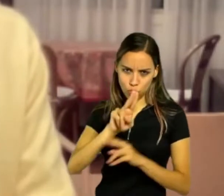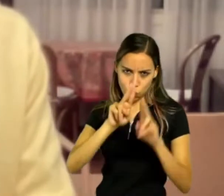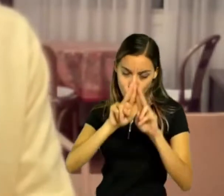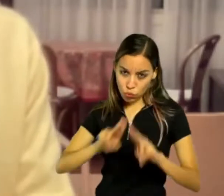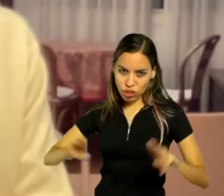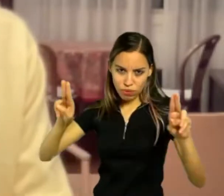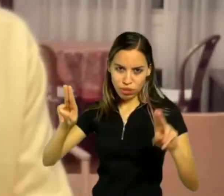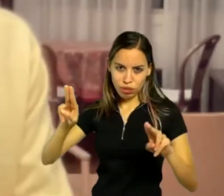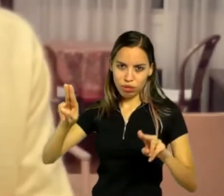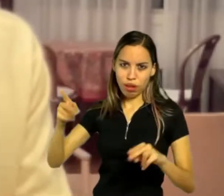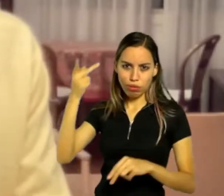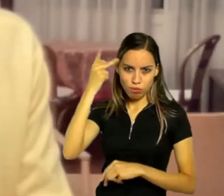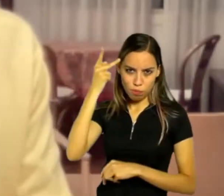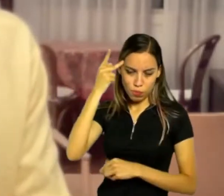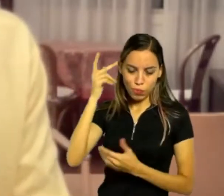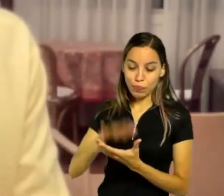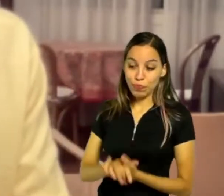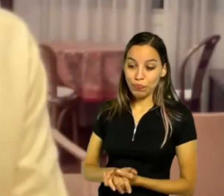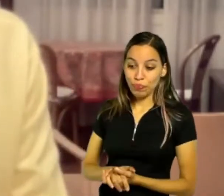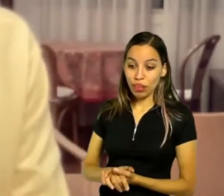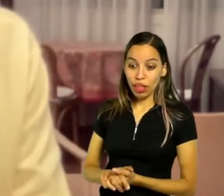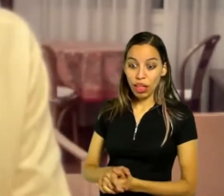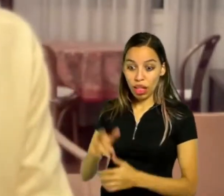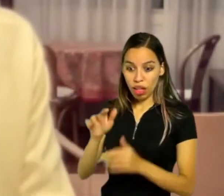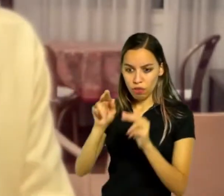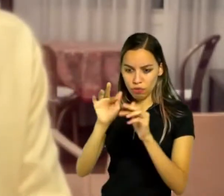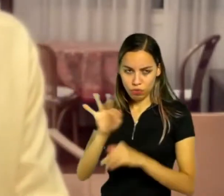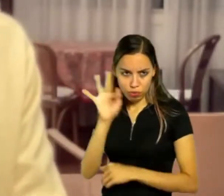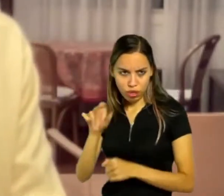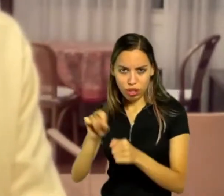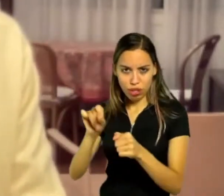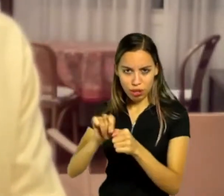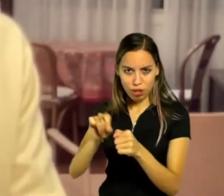faculdade faz uma homenagem para os sobreviventes. Né?